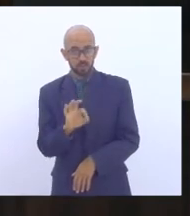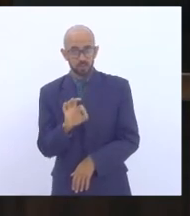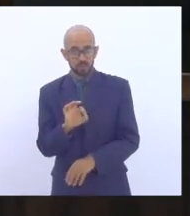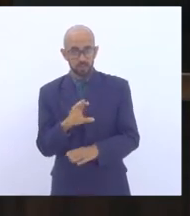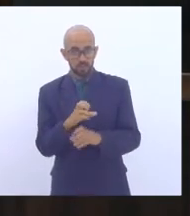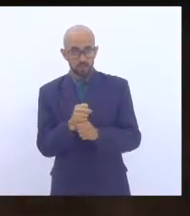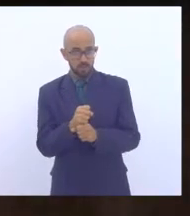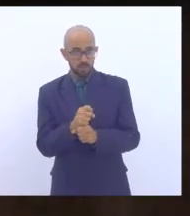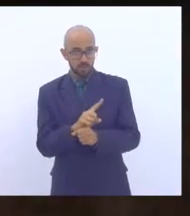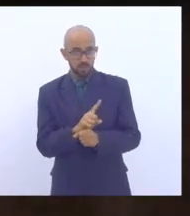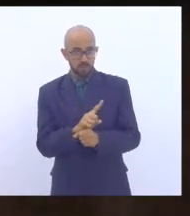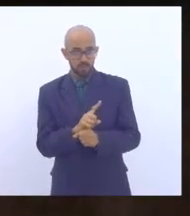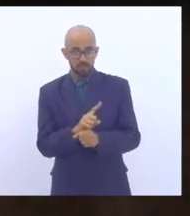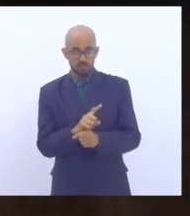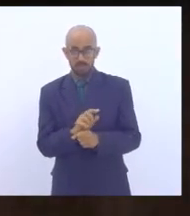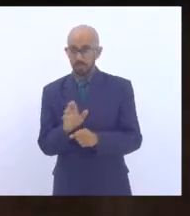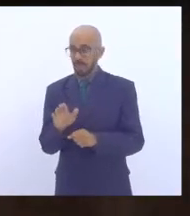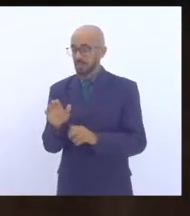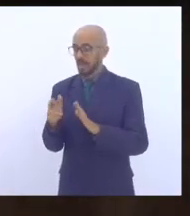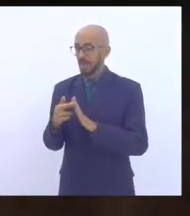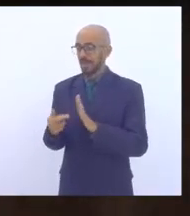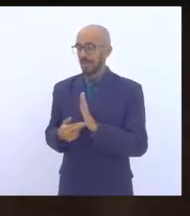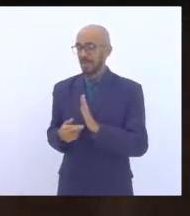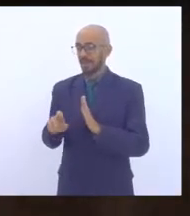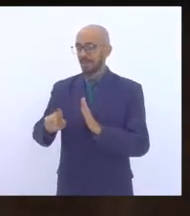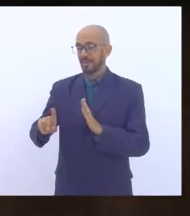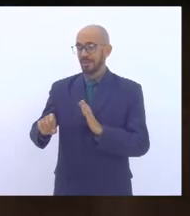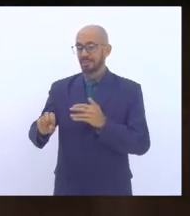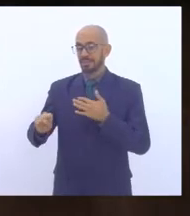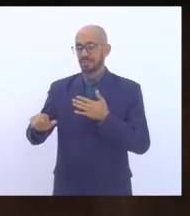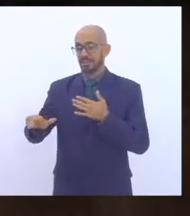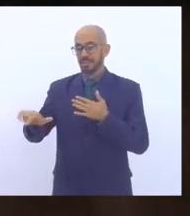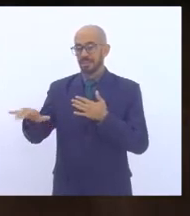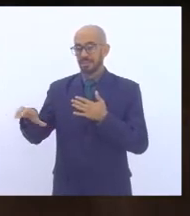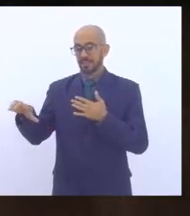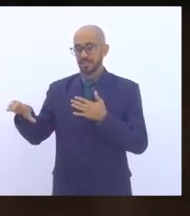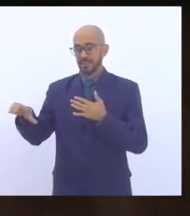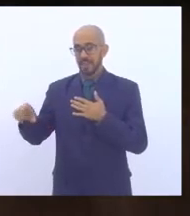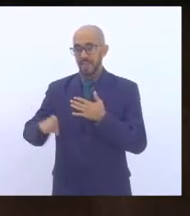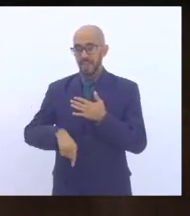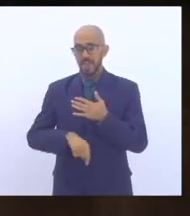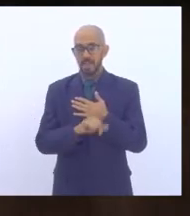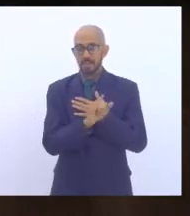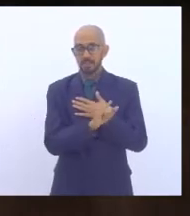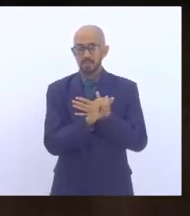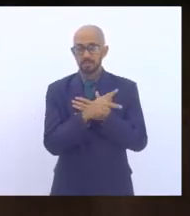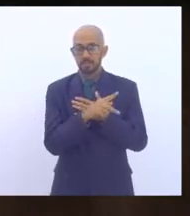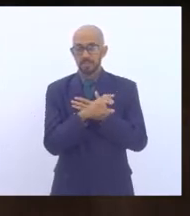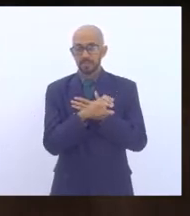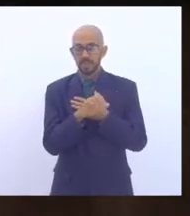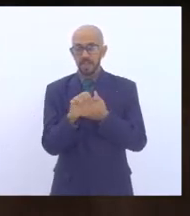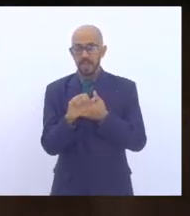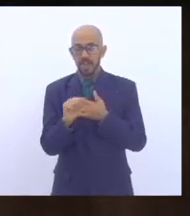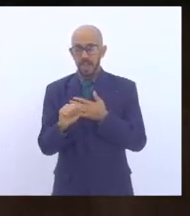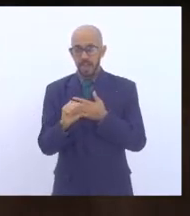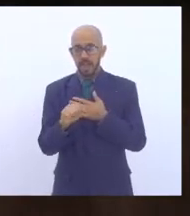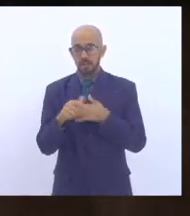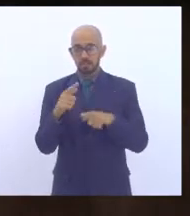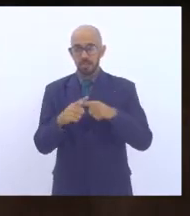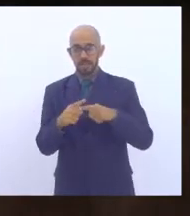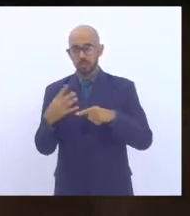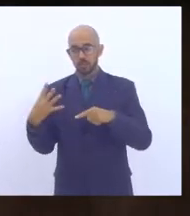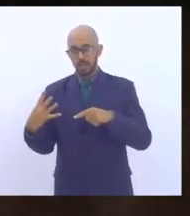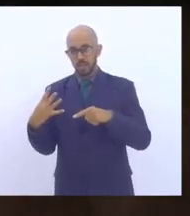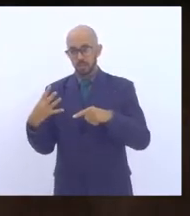a regra não é SELIC ela era CSA mais quatro limitada ao teto da senic